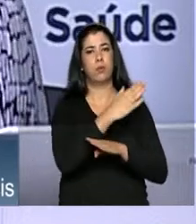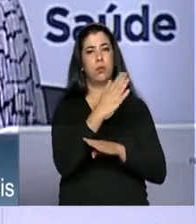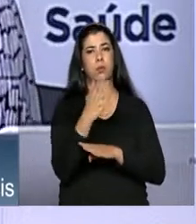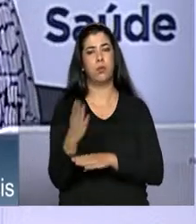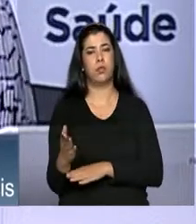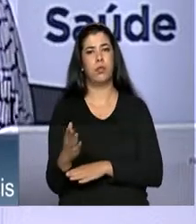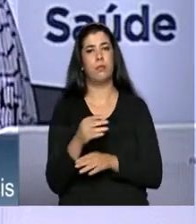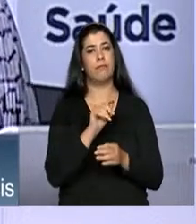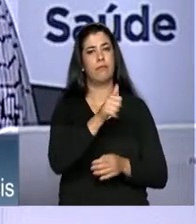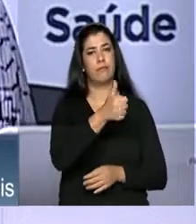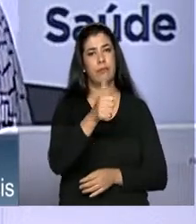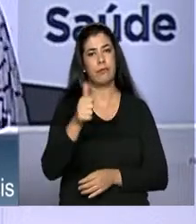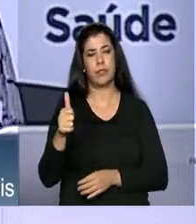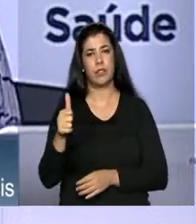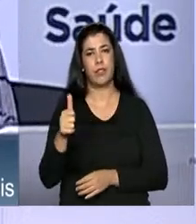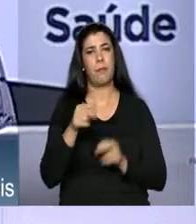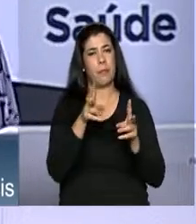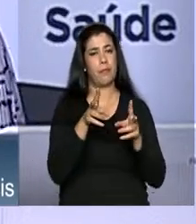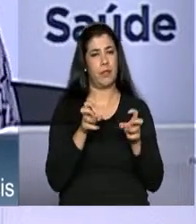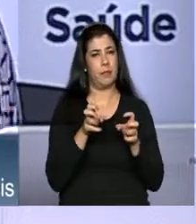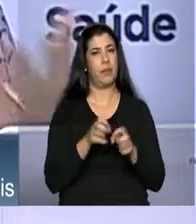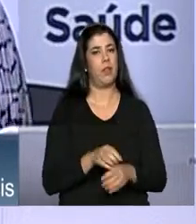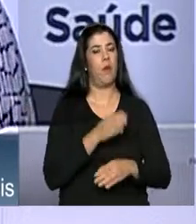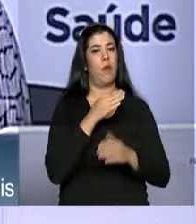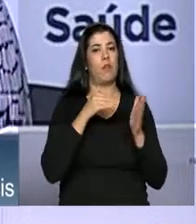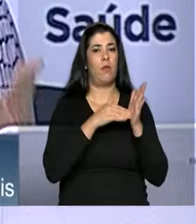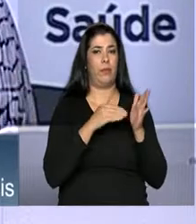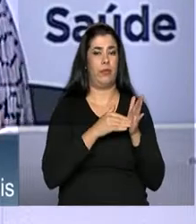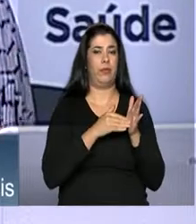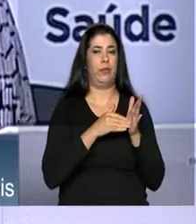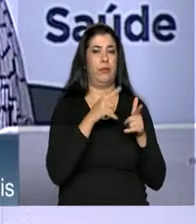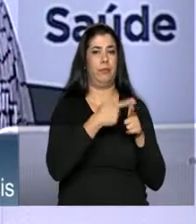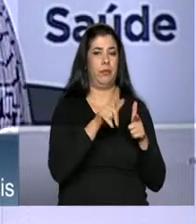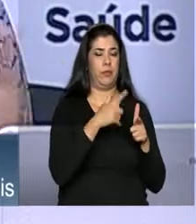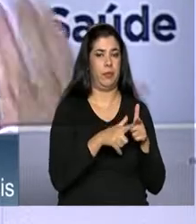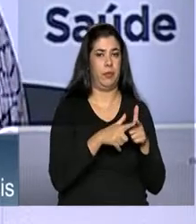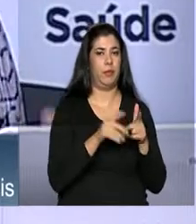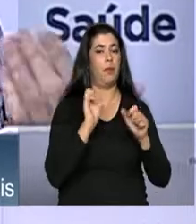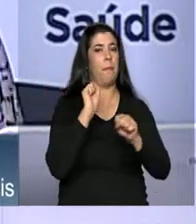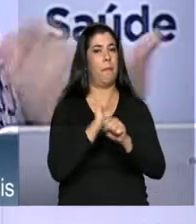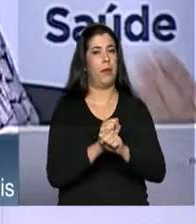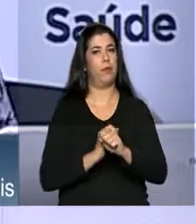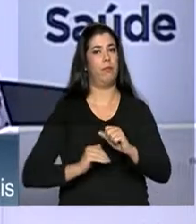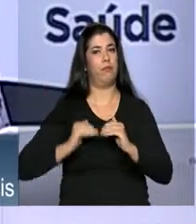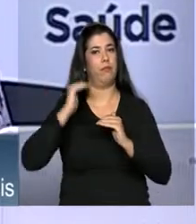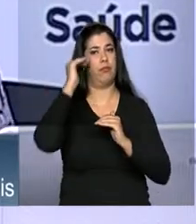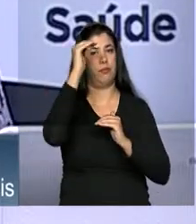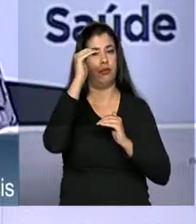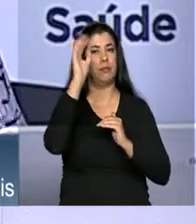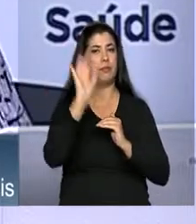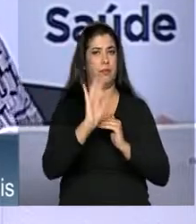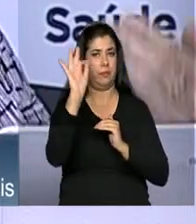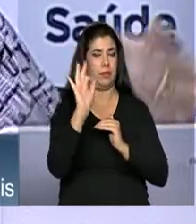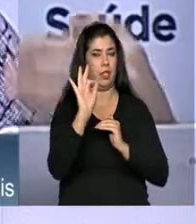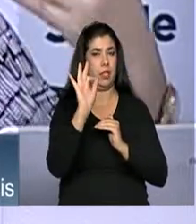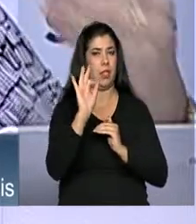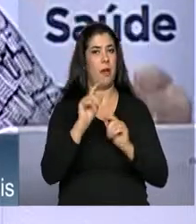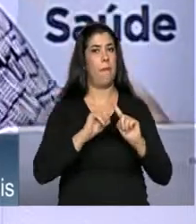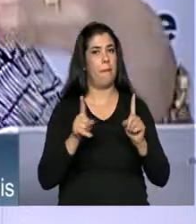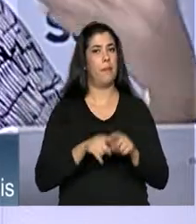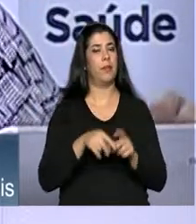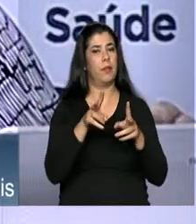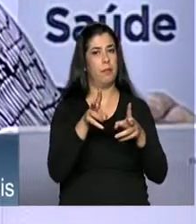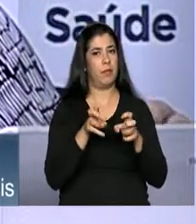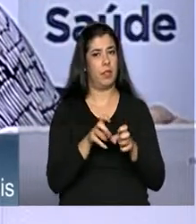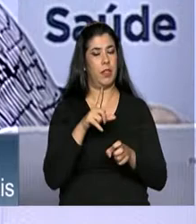olha, vencemos esse desafio e agora paramos de crescer. Mas já é bastante positivo que o nosso